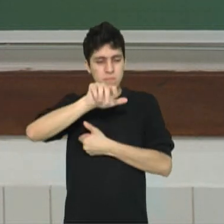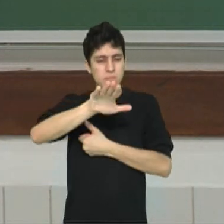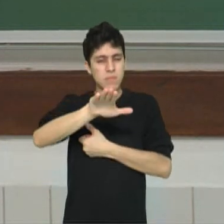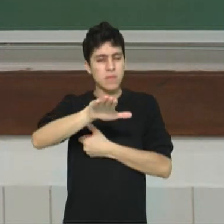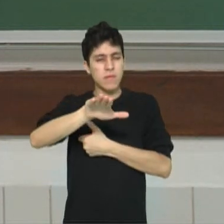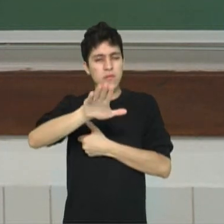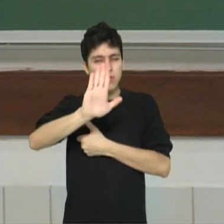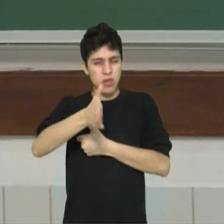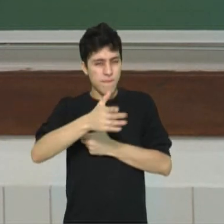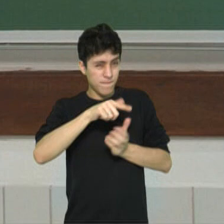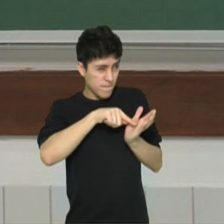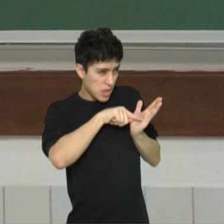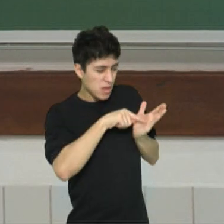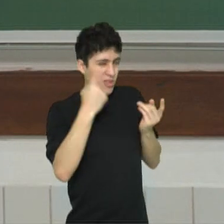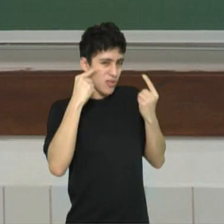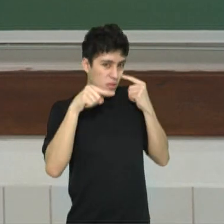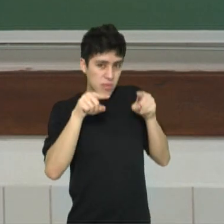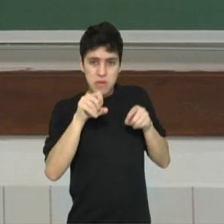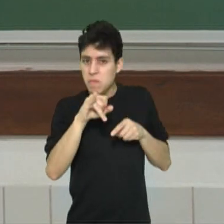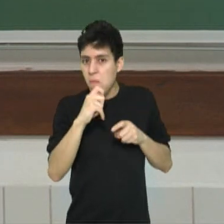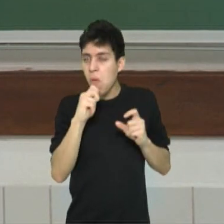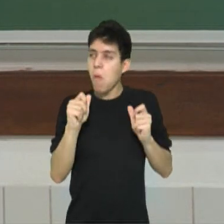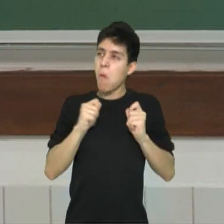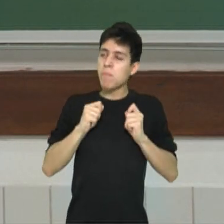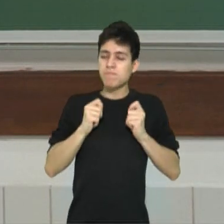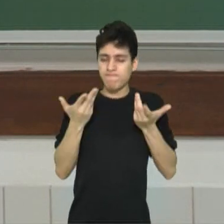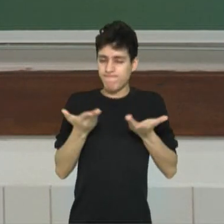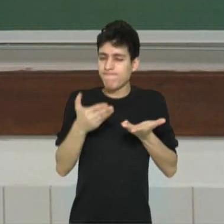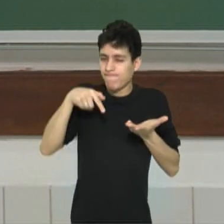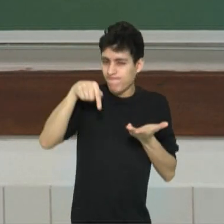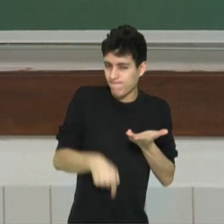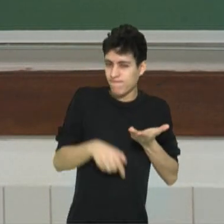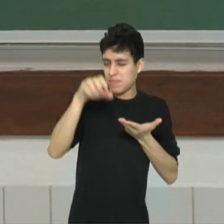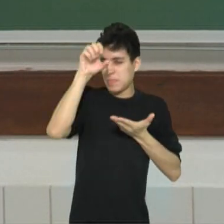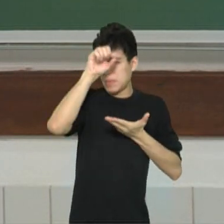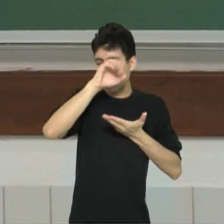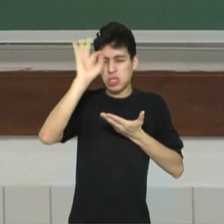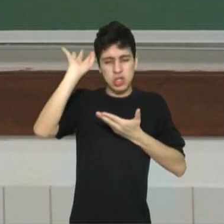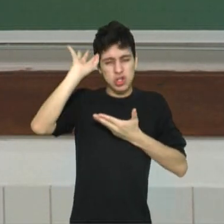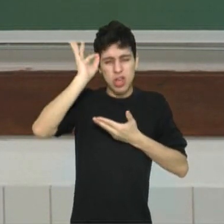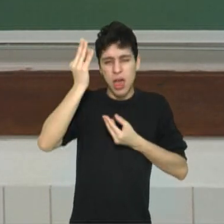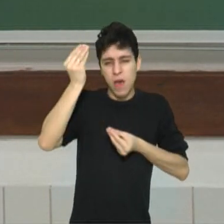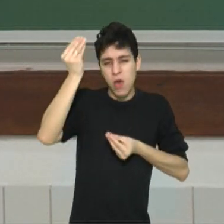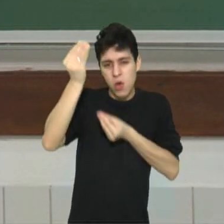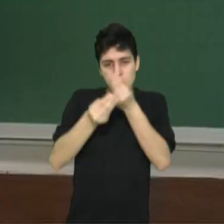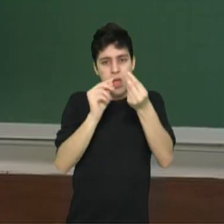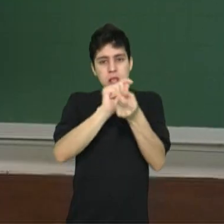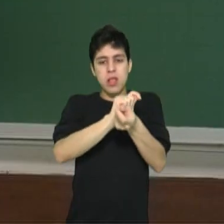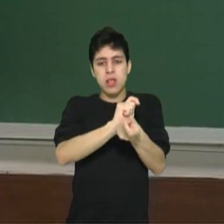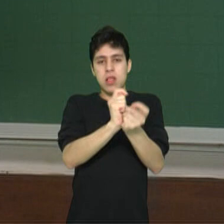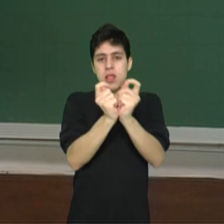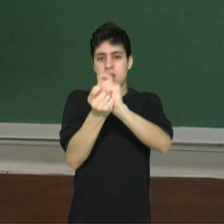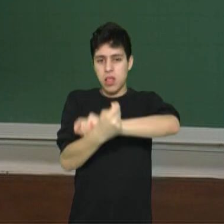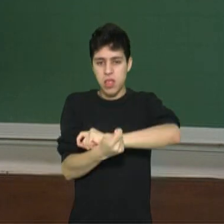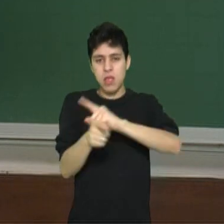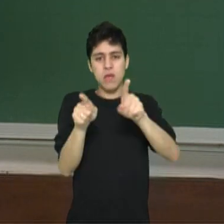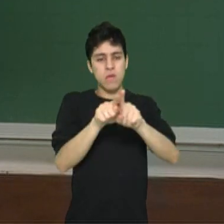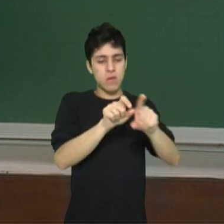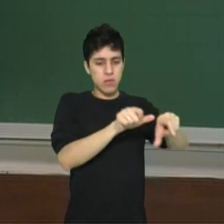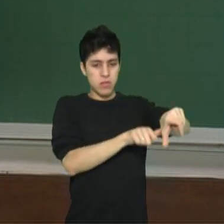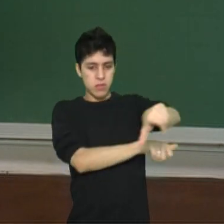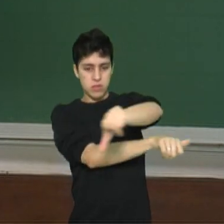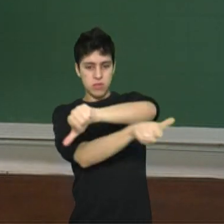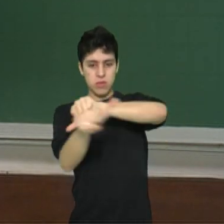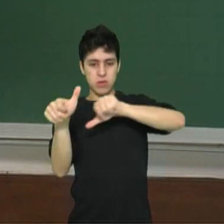pesquisou, né, você já descobriu, mas se não, vamos aprender agora como é que faz essa conversão, essa transformação